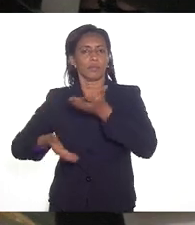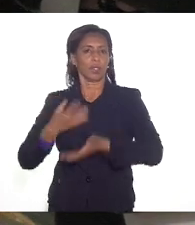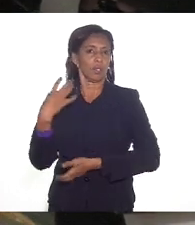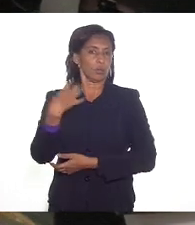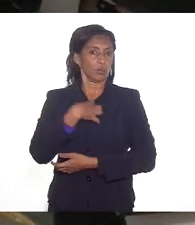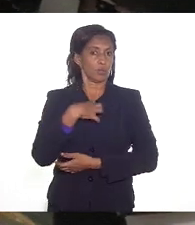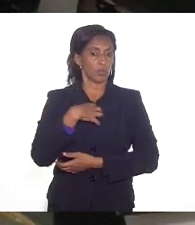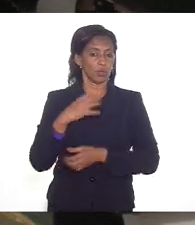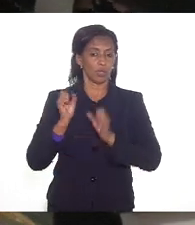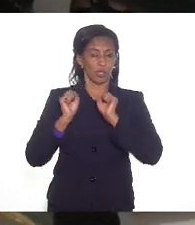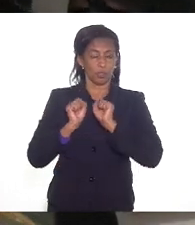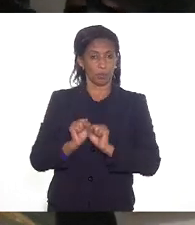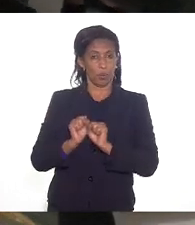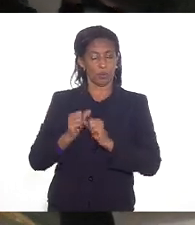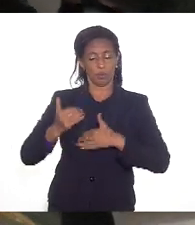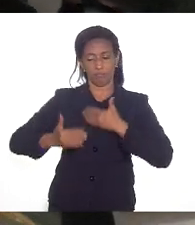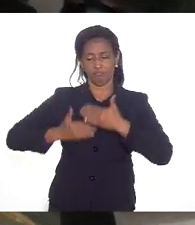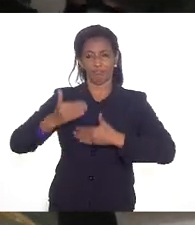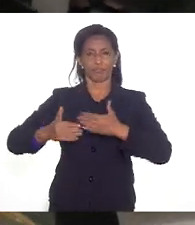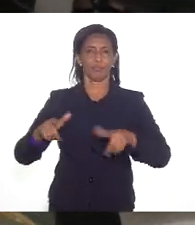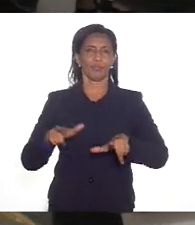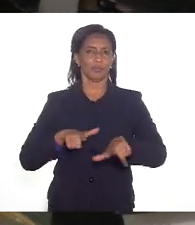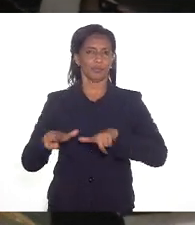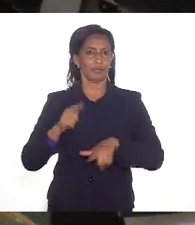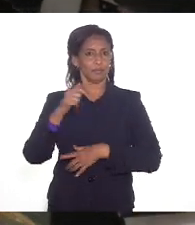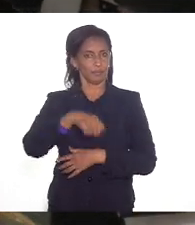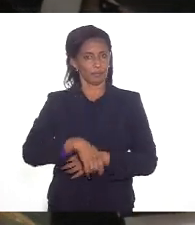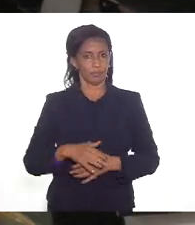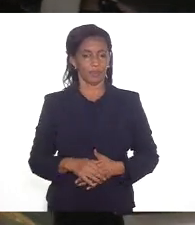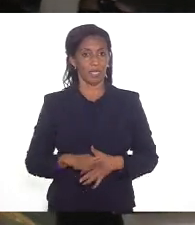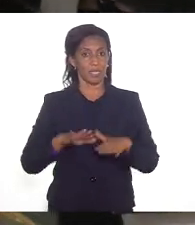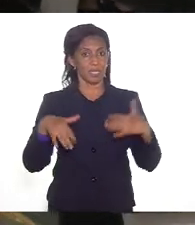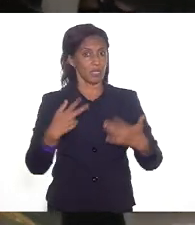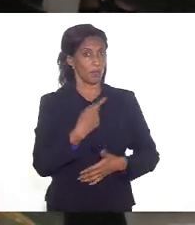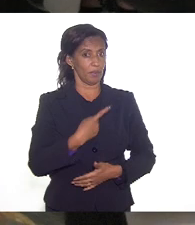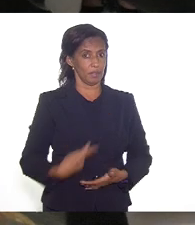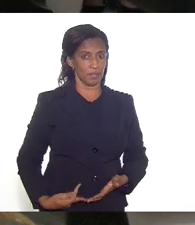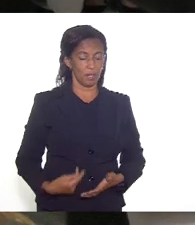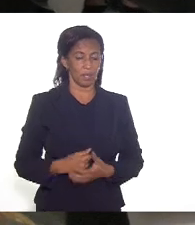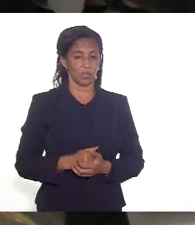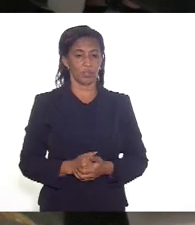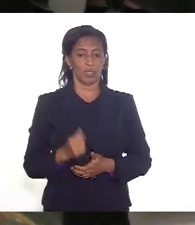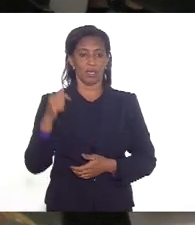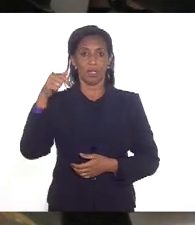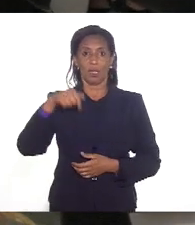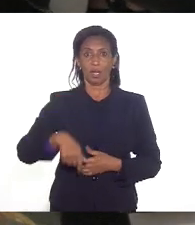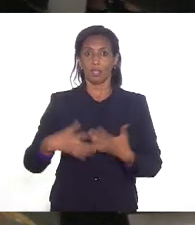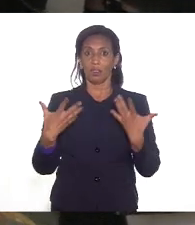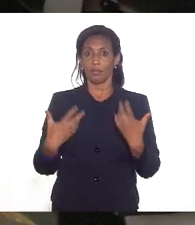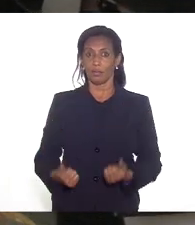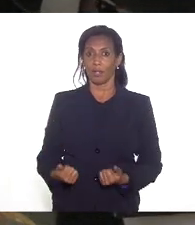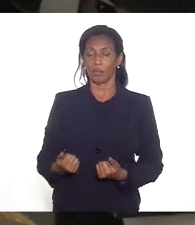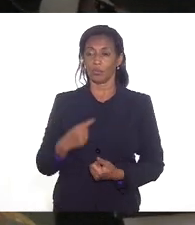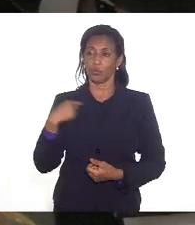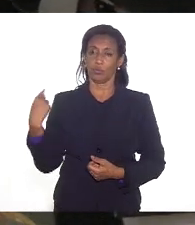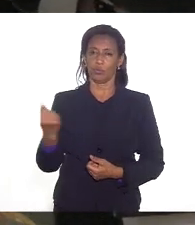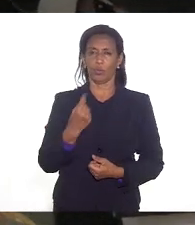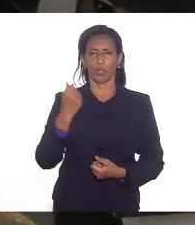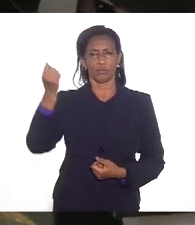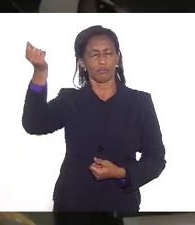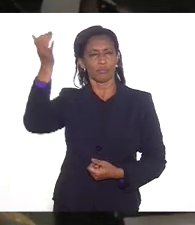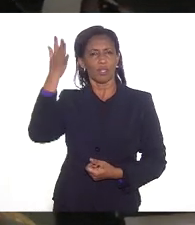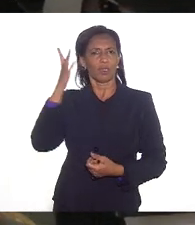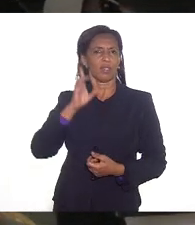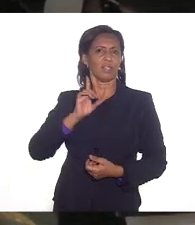sentido que a gente possa desenvolver o nosso trabalho aqui seu presidente aqui vamos nós com a graça de Deus